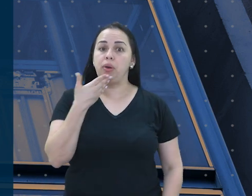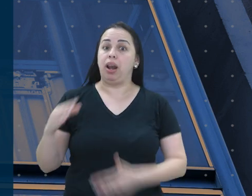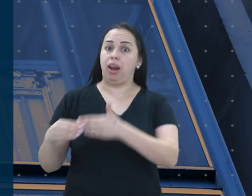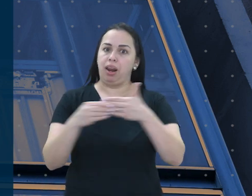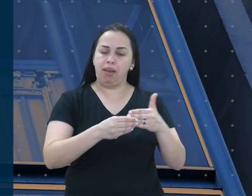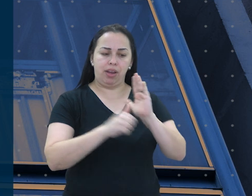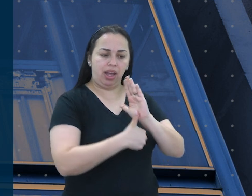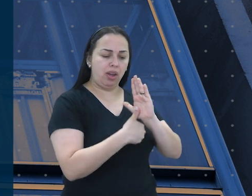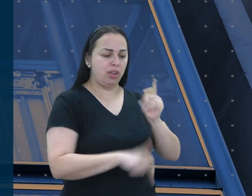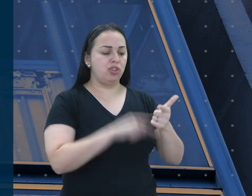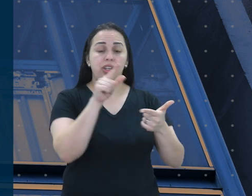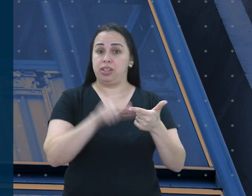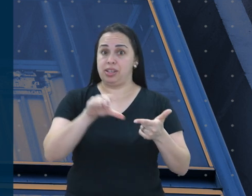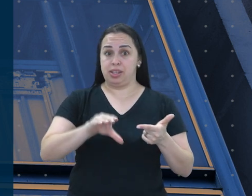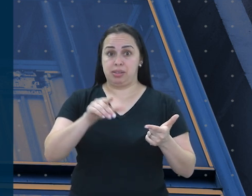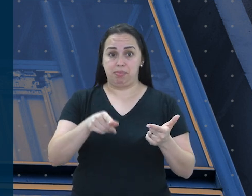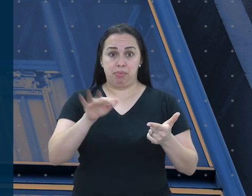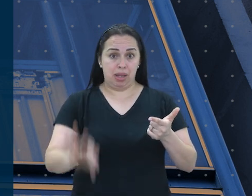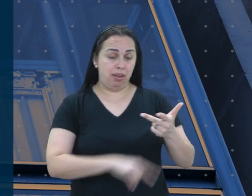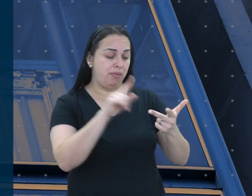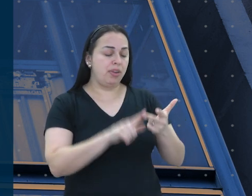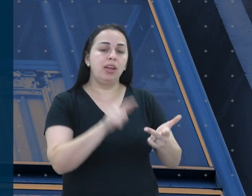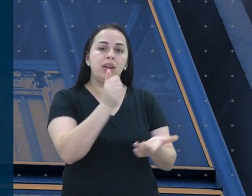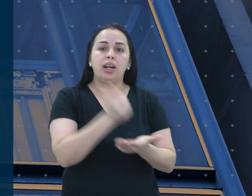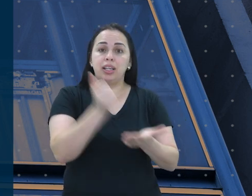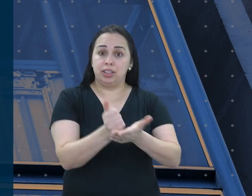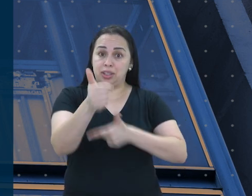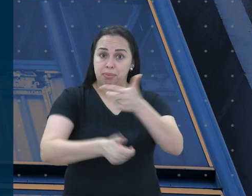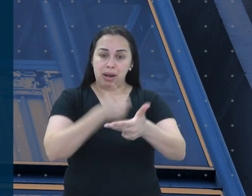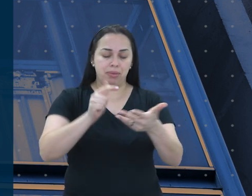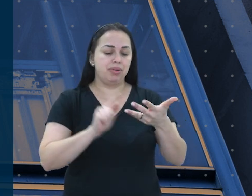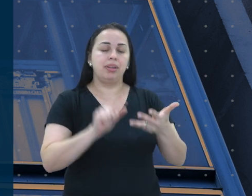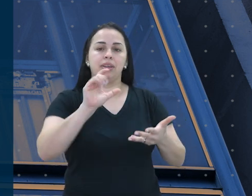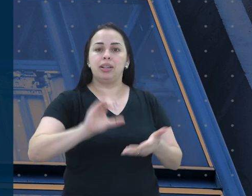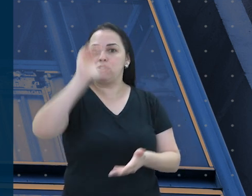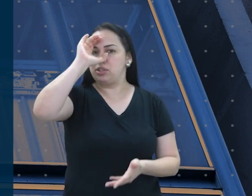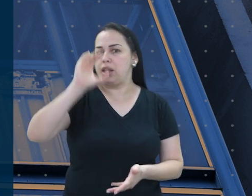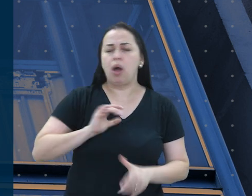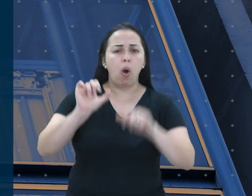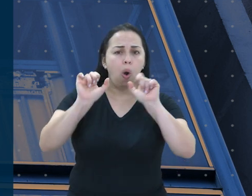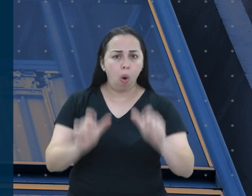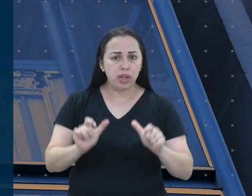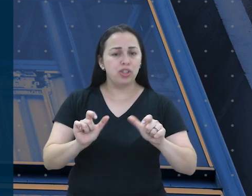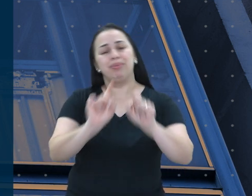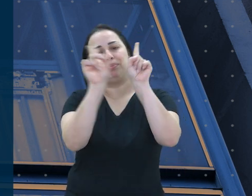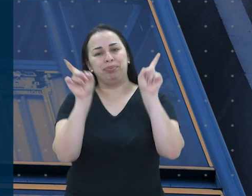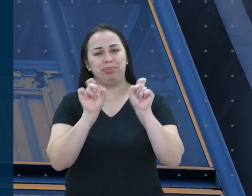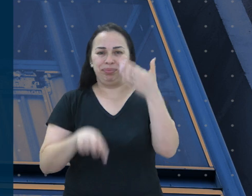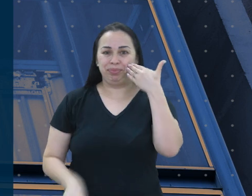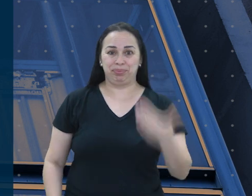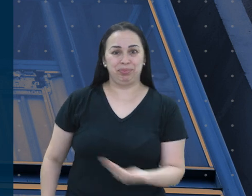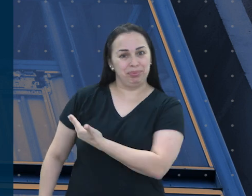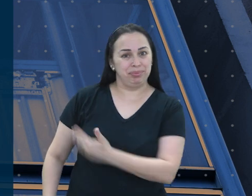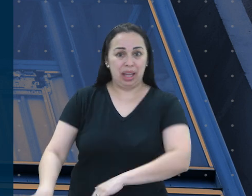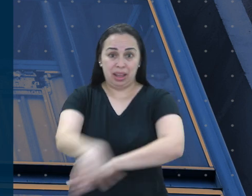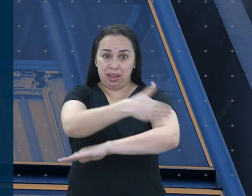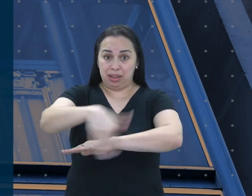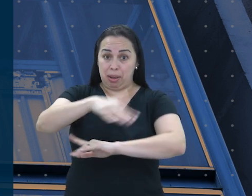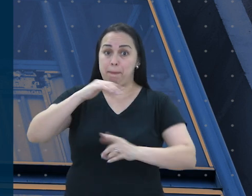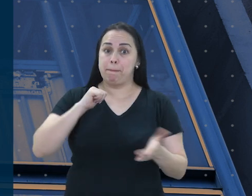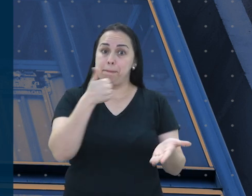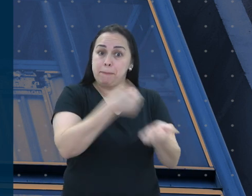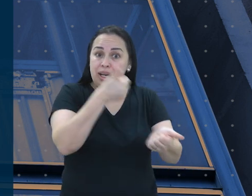fácil, é só comparecer ao PAT levando o RG, CPF, carteira de trabalho e o cartão cidadão. O PAT fica na Praça Afonso